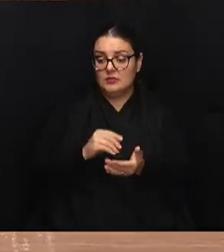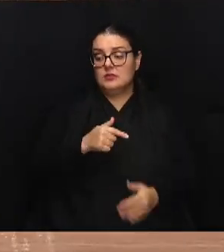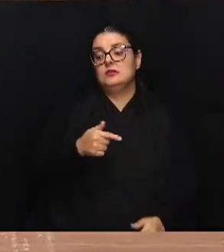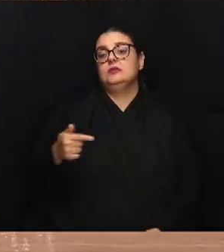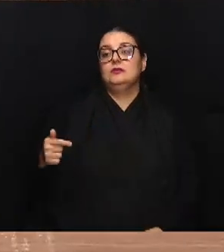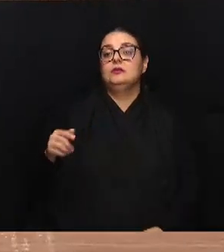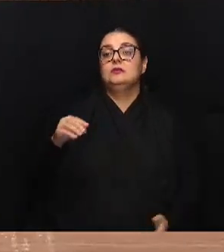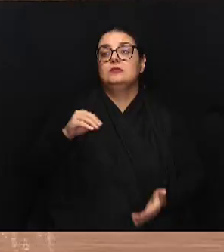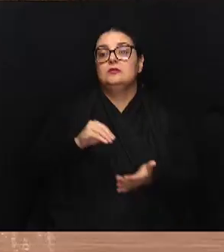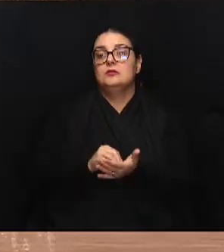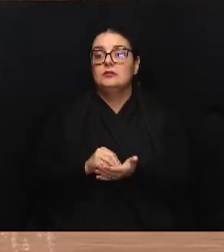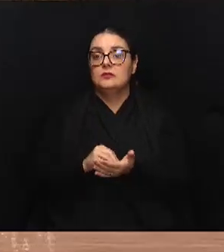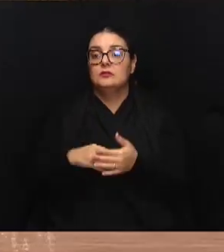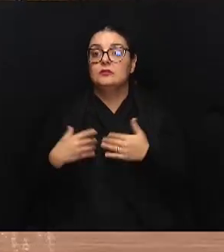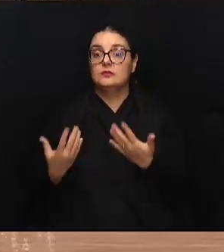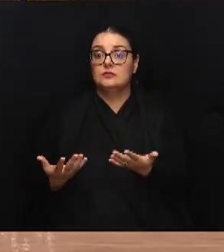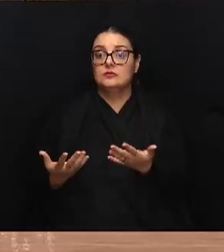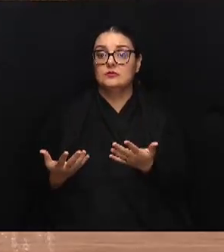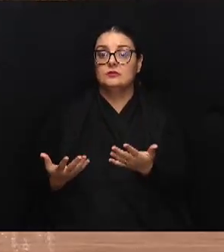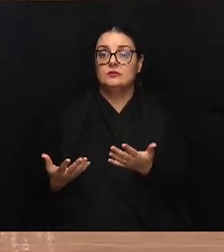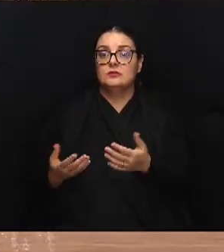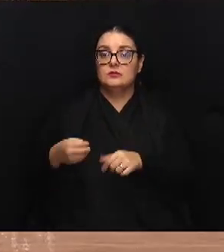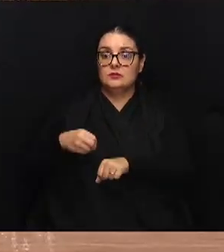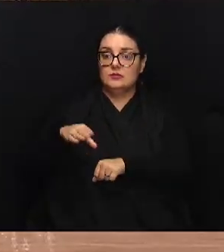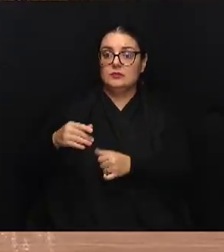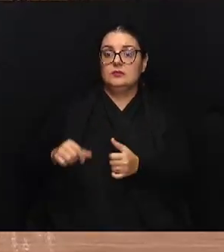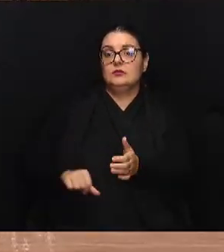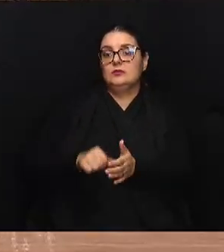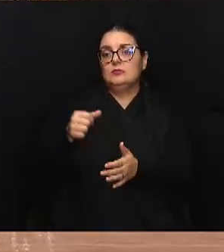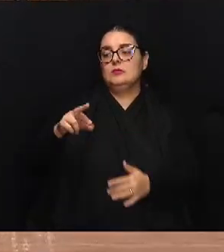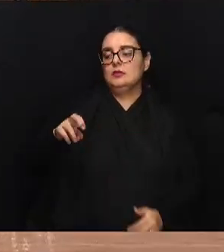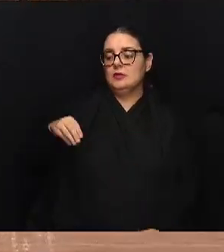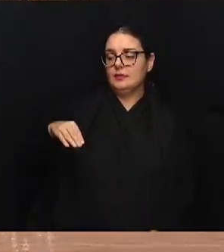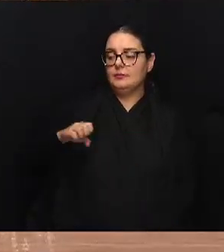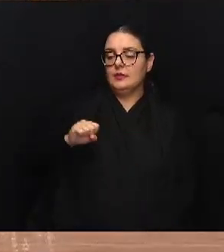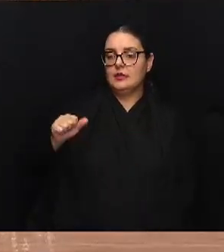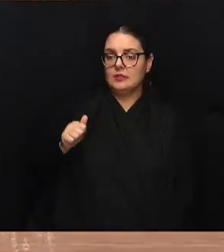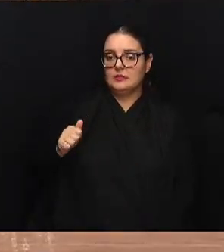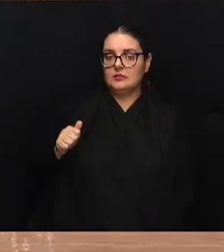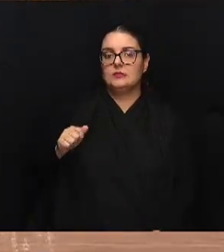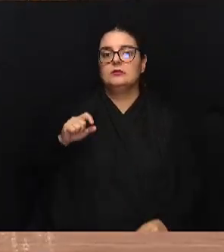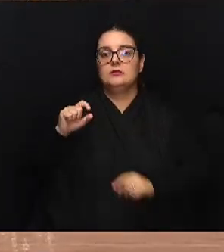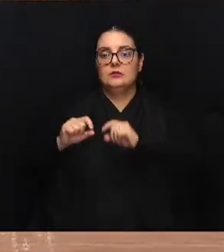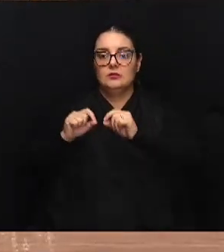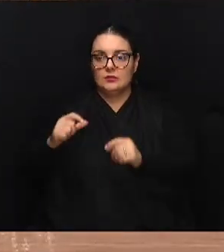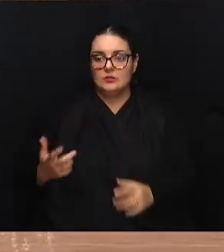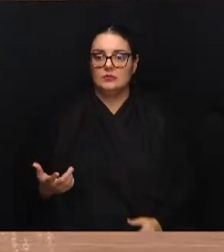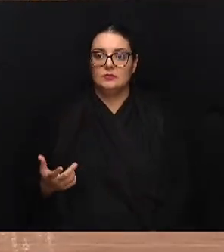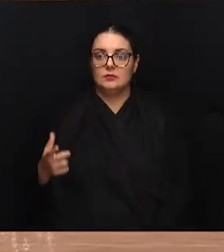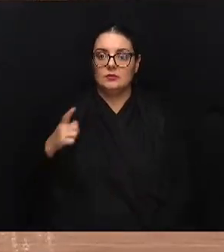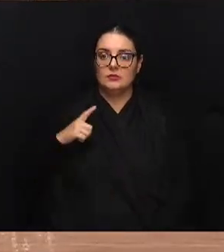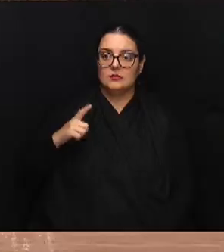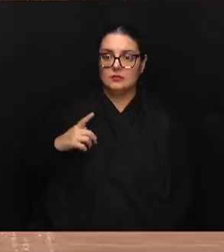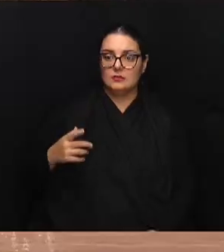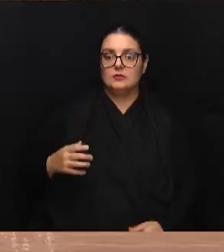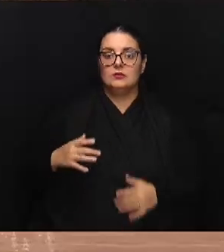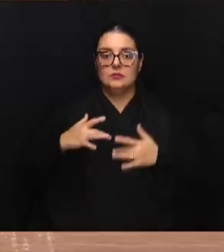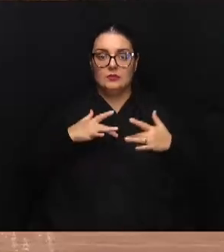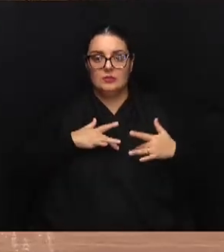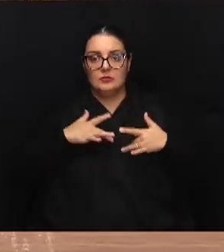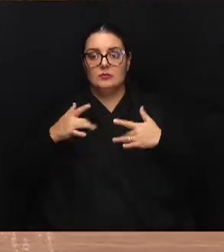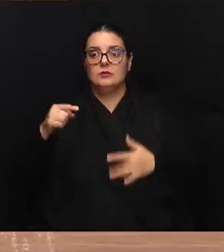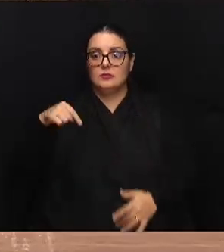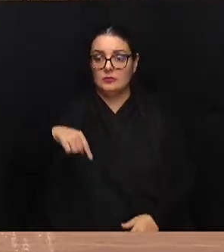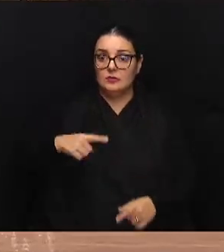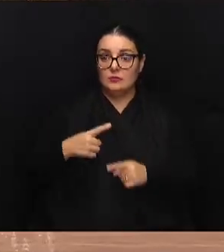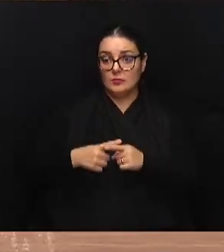semana, né, esse envio de uma primeira remessa do que tem sido doado aqui, porque